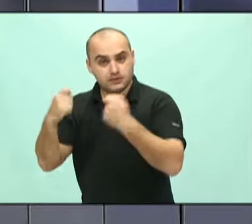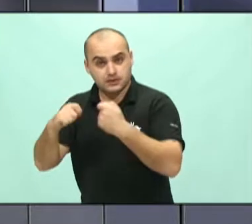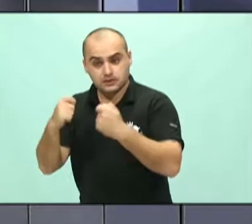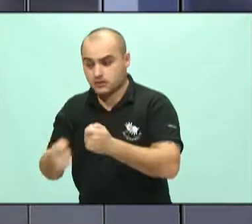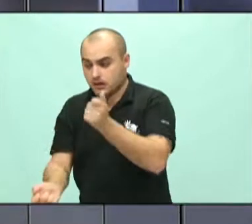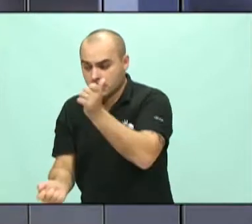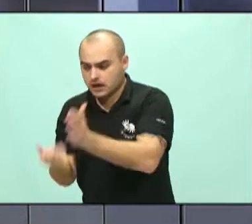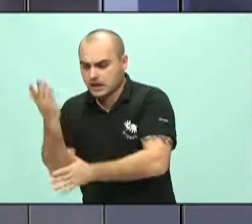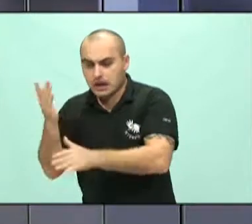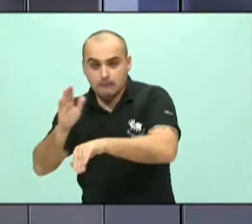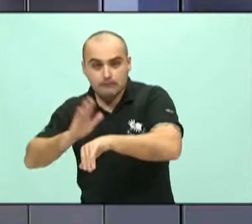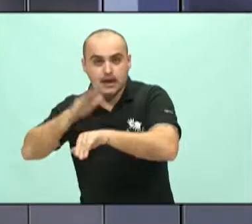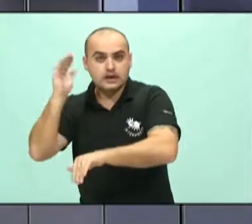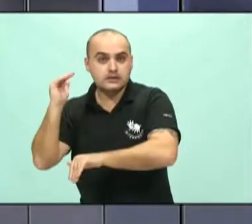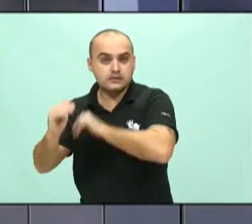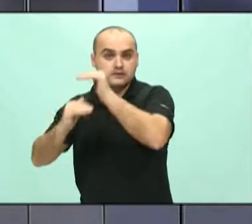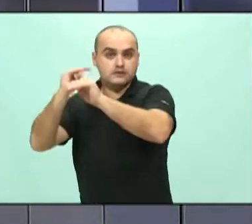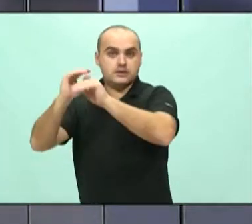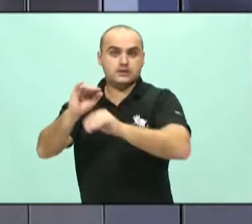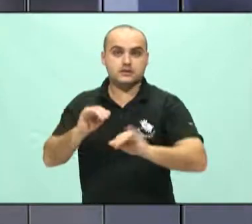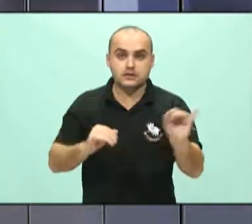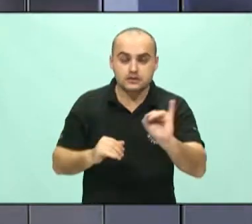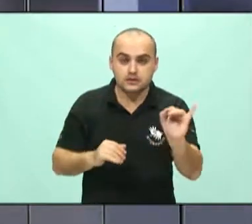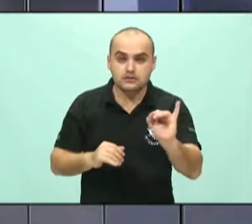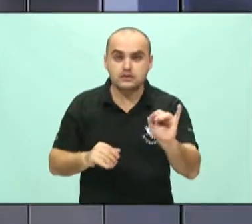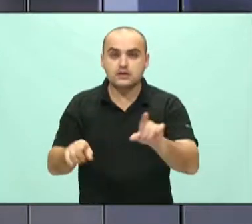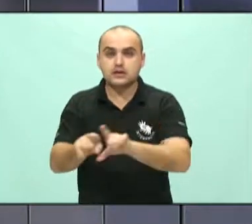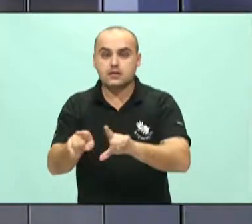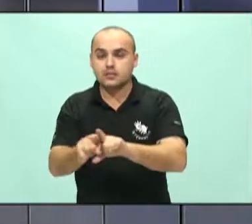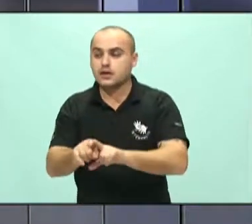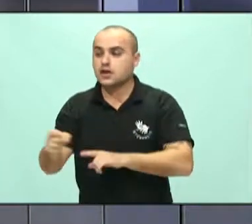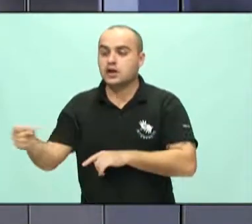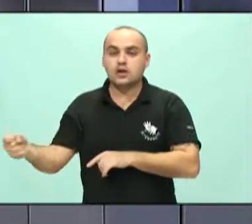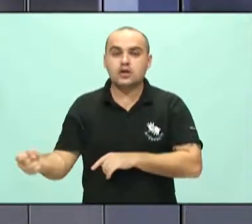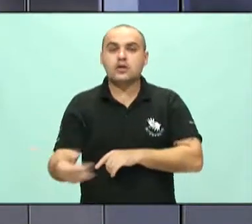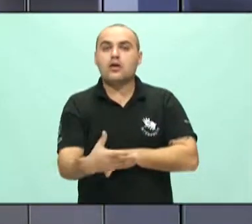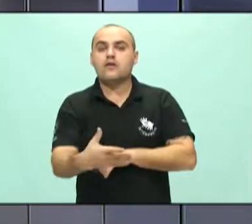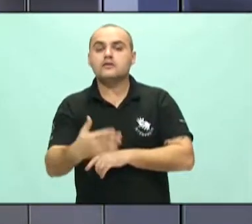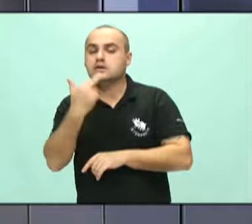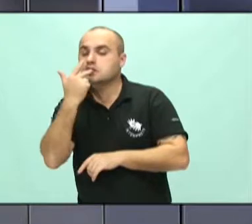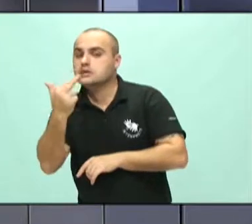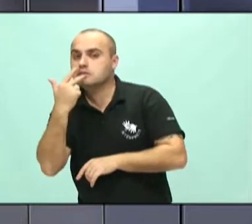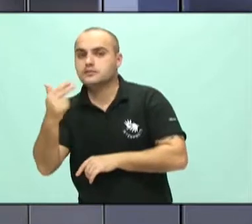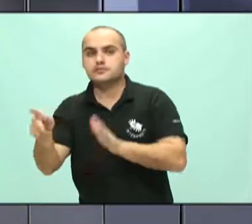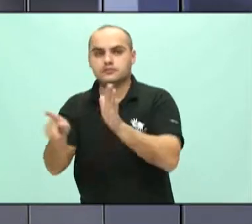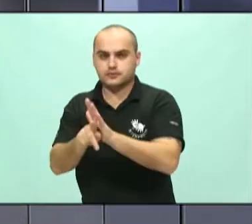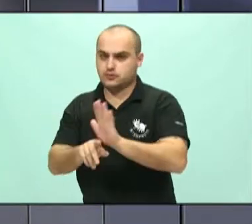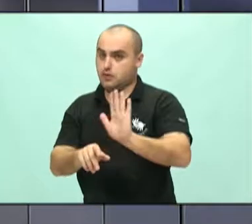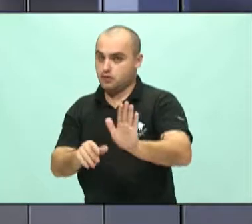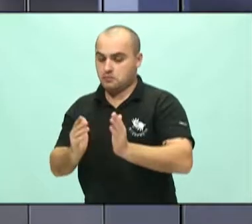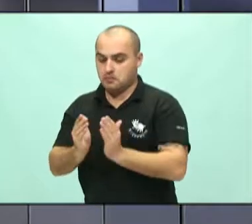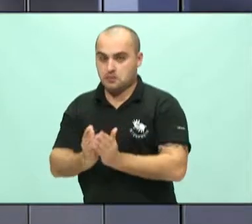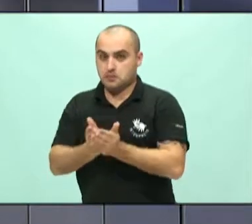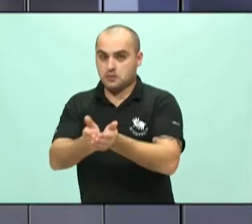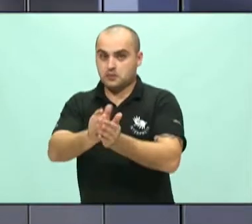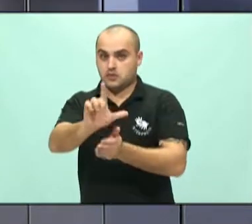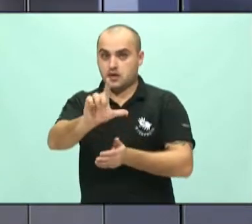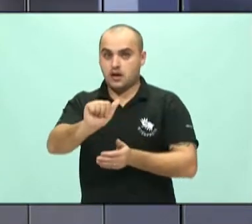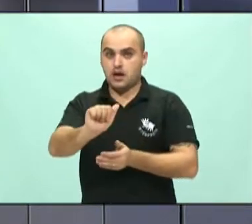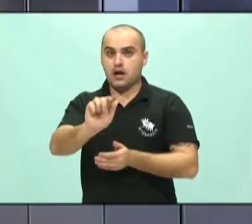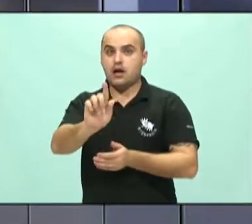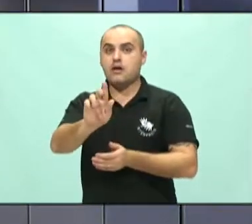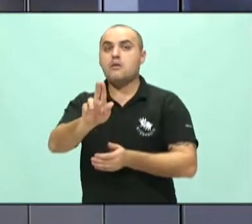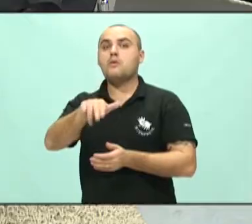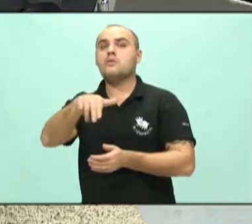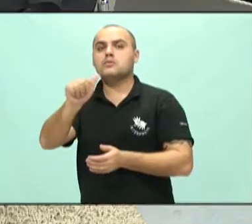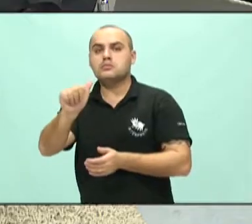mais o desenvolvimento em Itajaí e atrair novos modais para esses portos. O Porto de Laguna é um porto que estava fechado